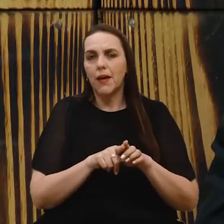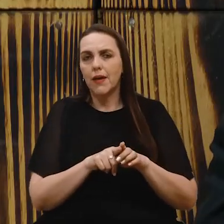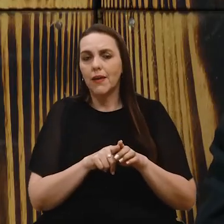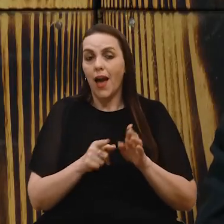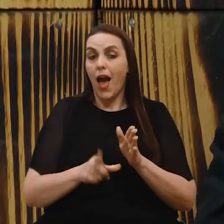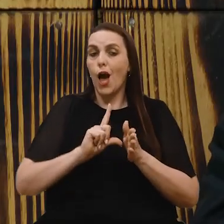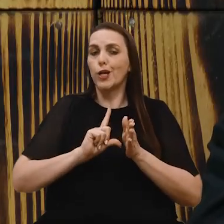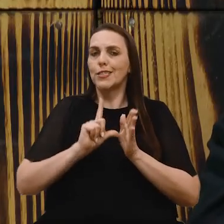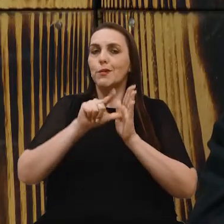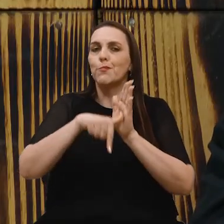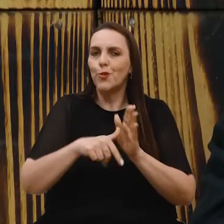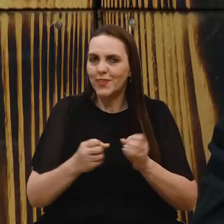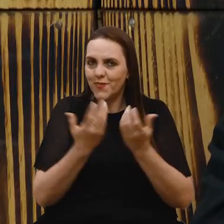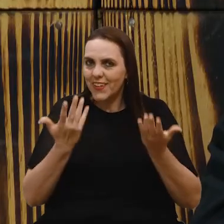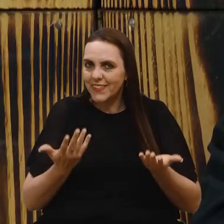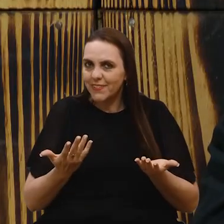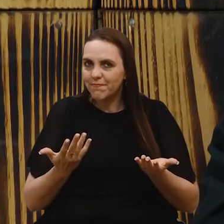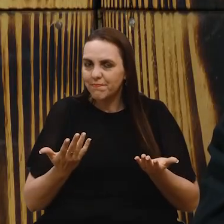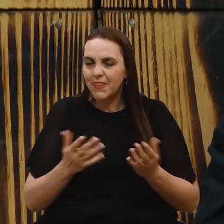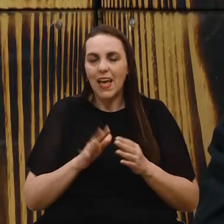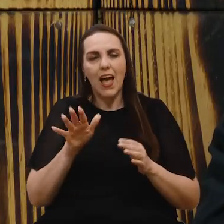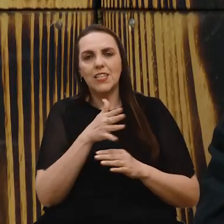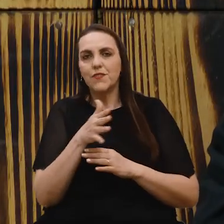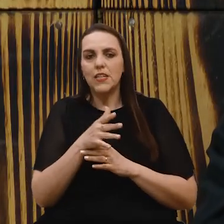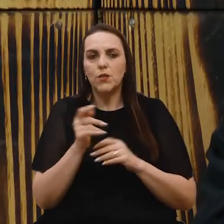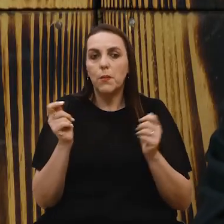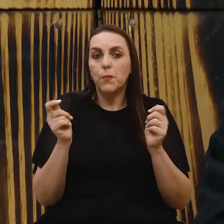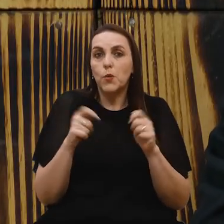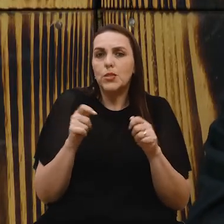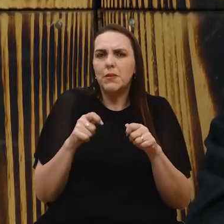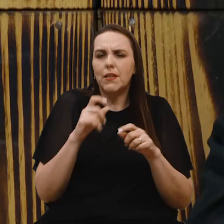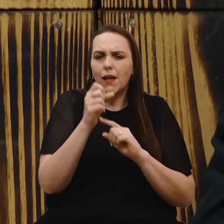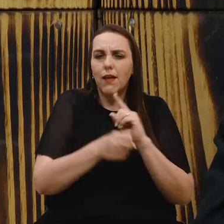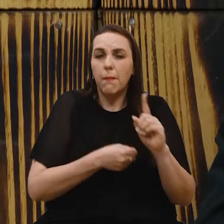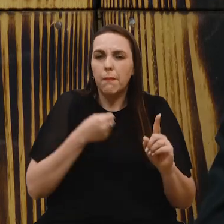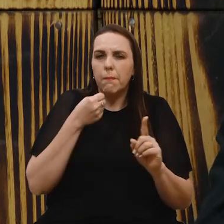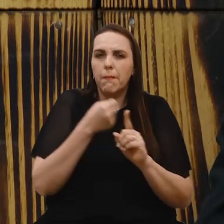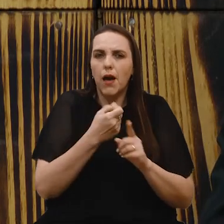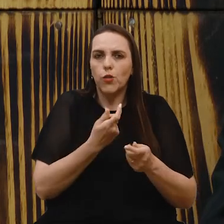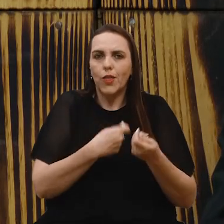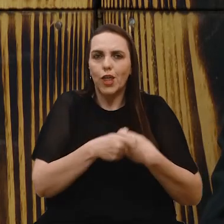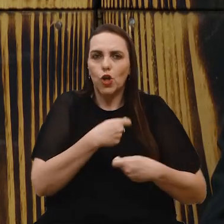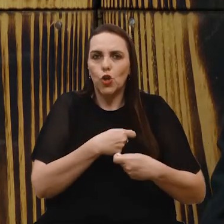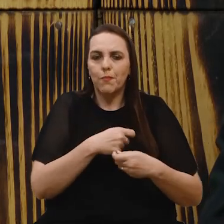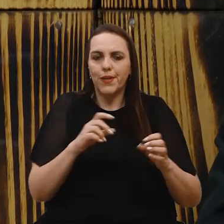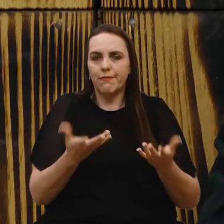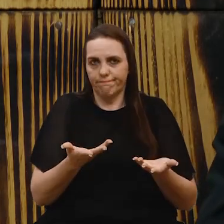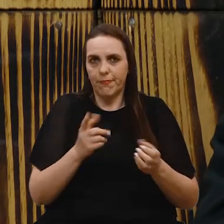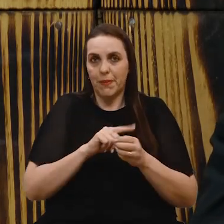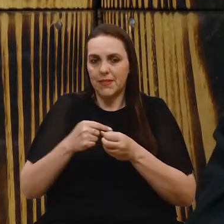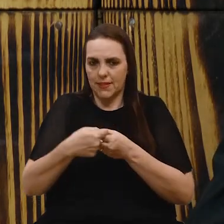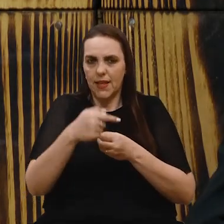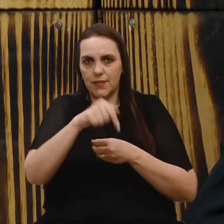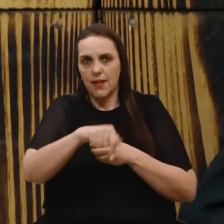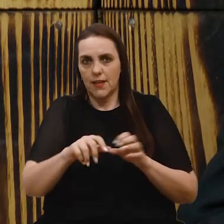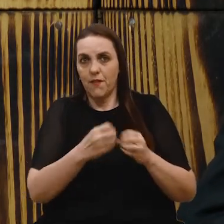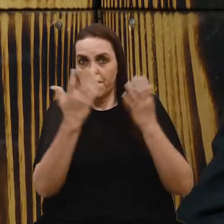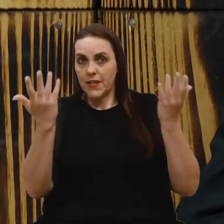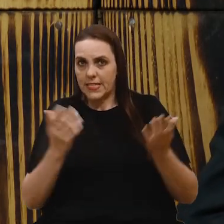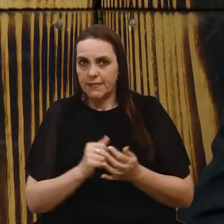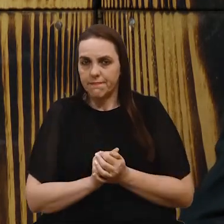e o pós-festa, e nem sempre é tão possível mensurar o impacto econômico da festa. Nós sabemos